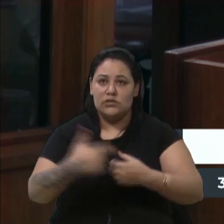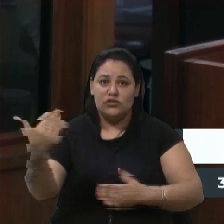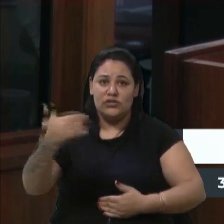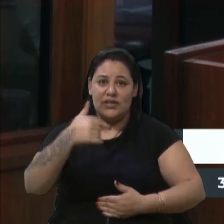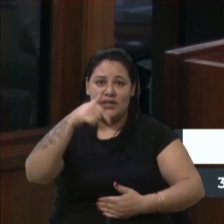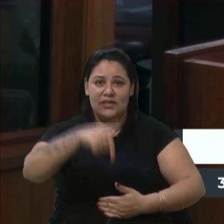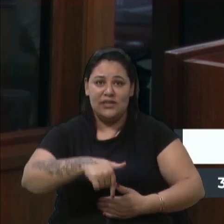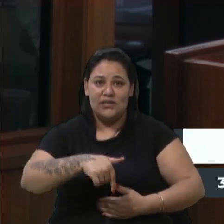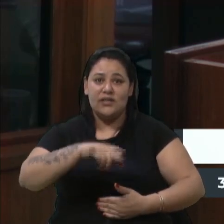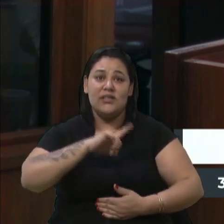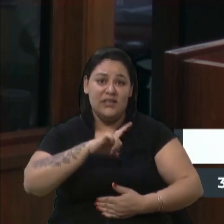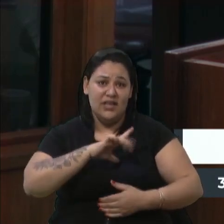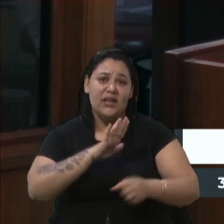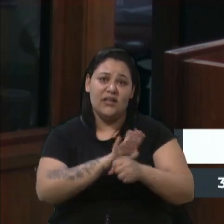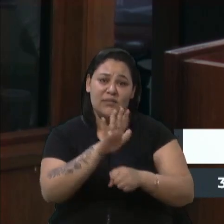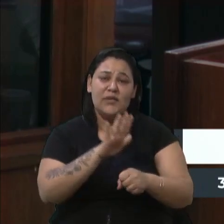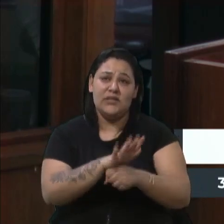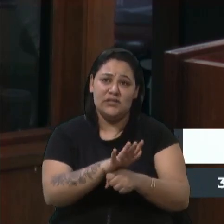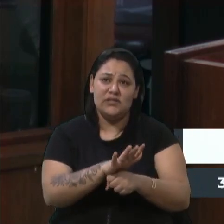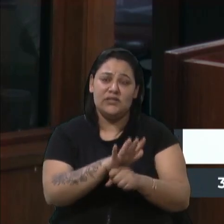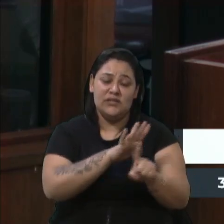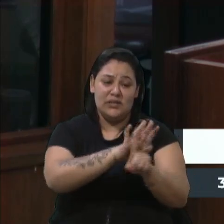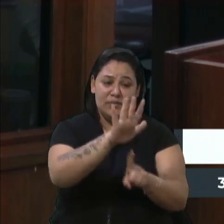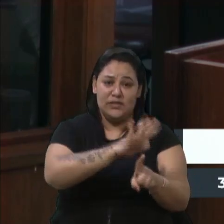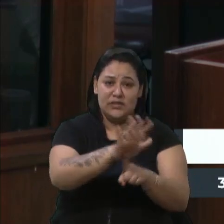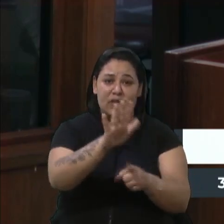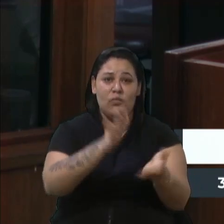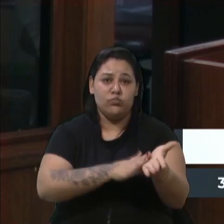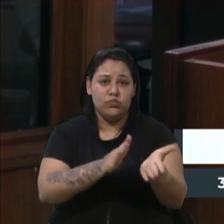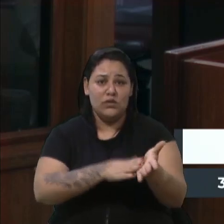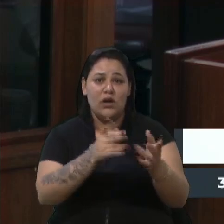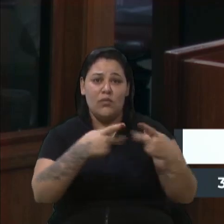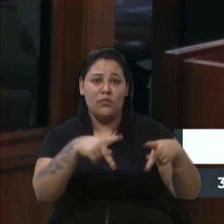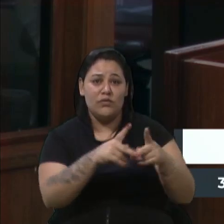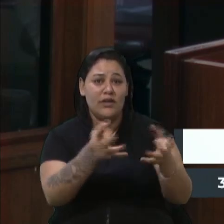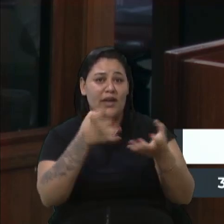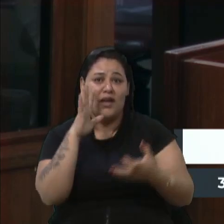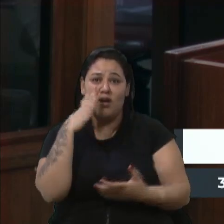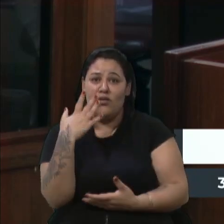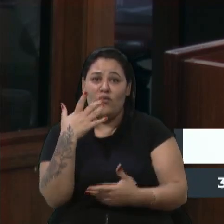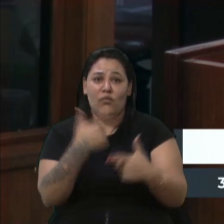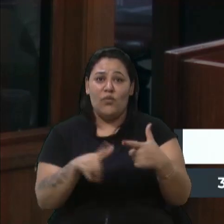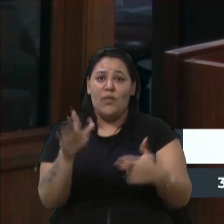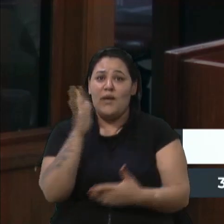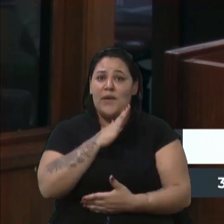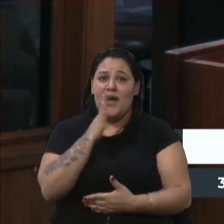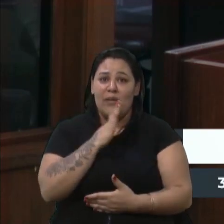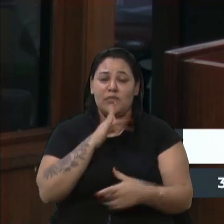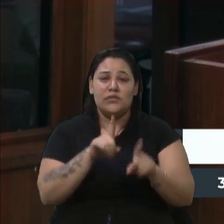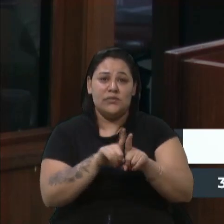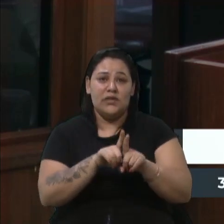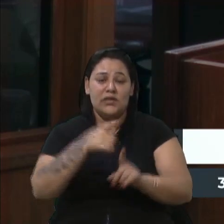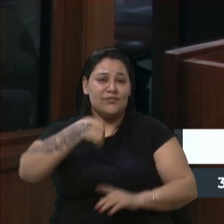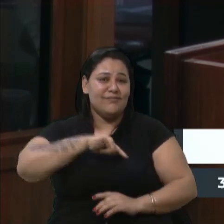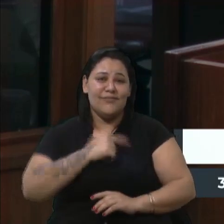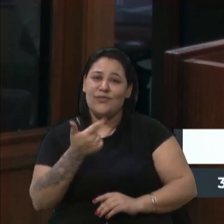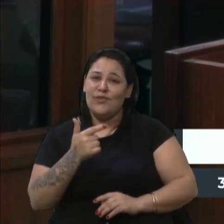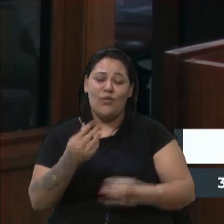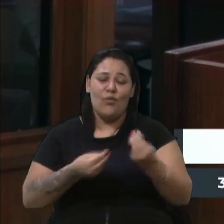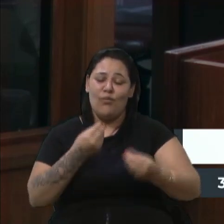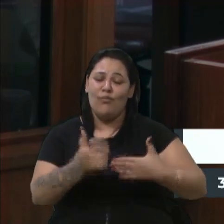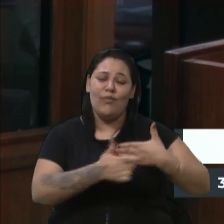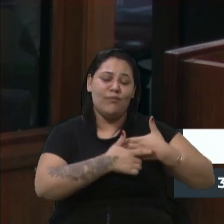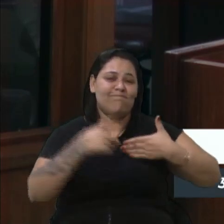somos demandados, somos cobrados, a população quer soluções rápidas, e a gente não tem, como vereador,